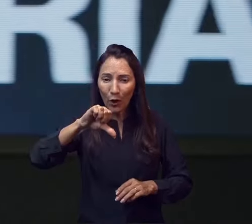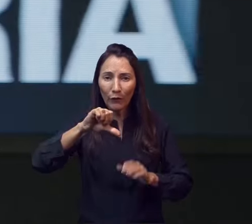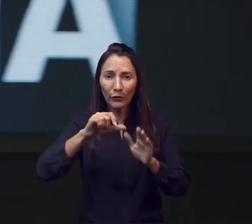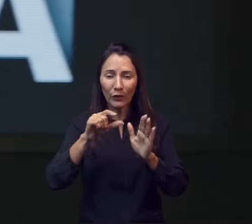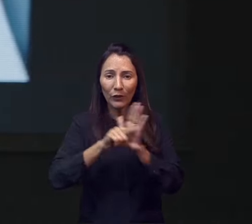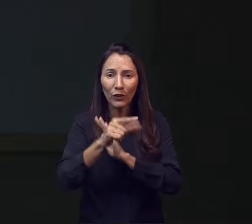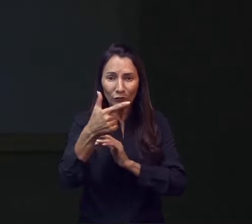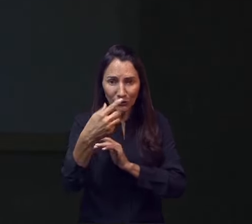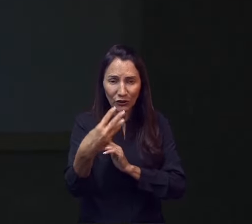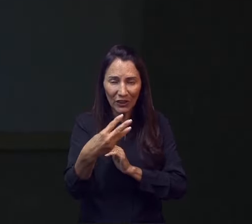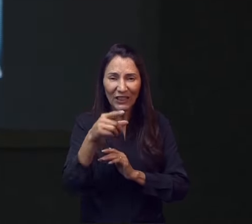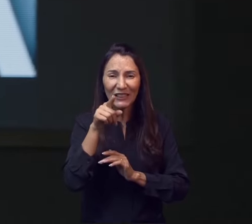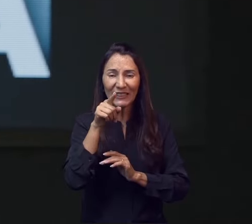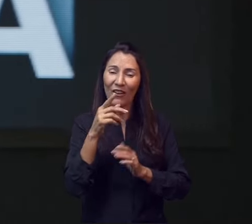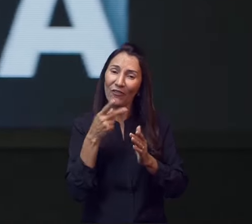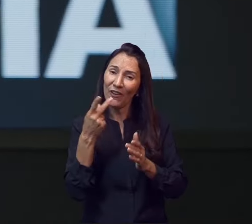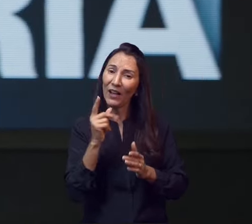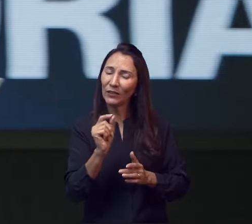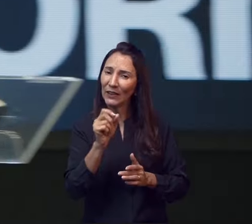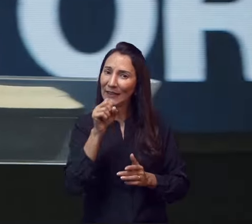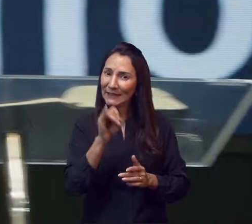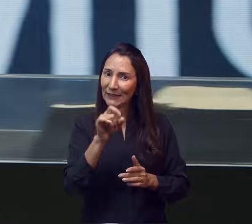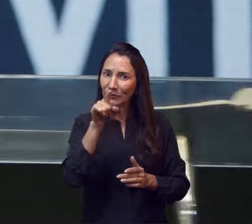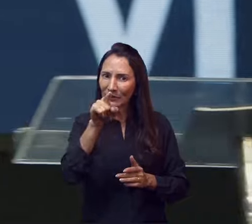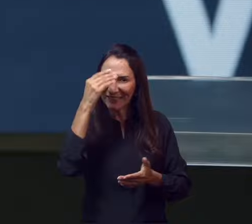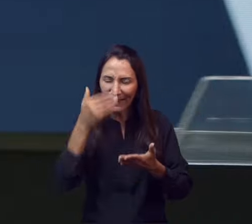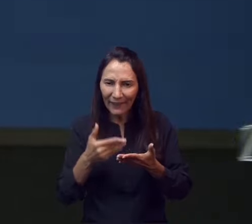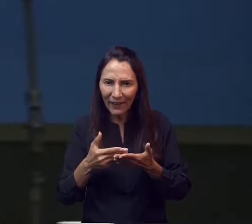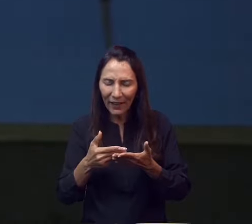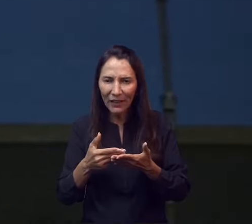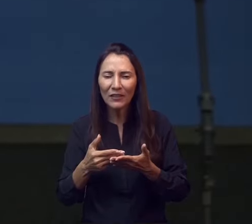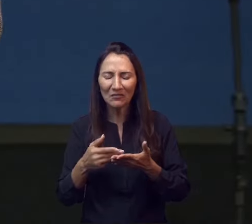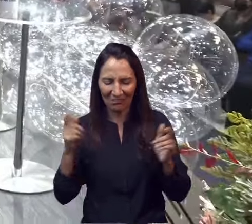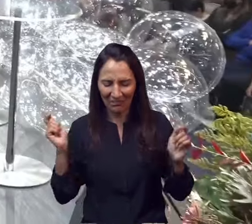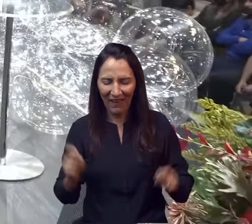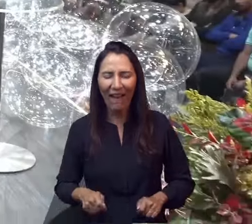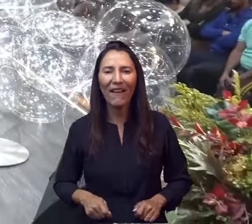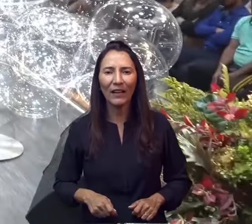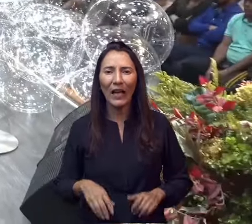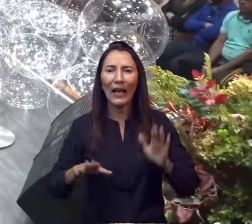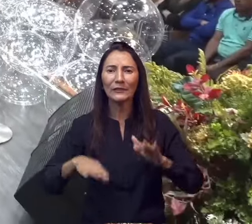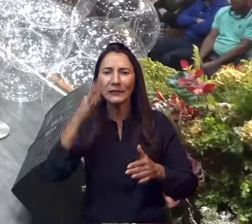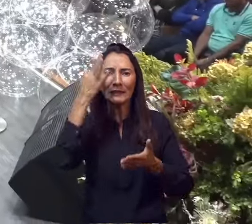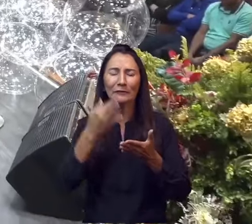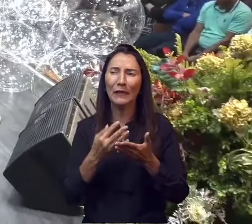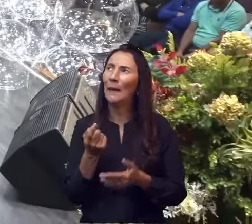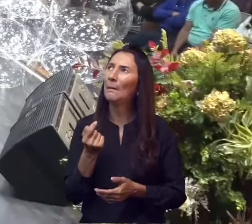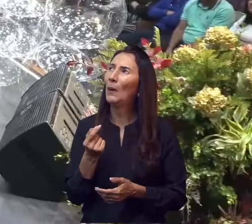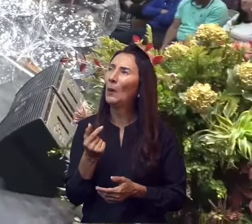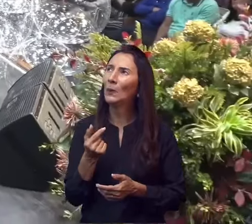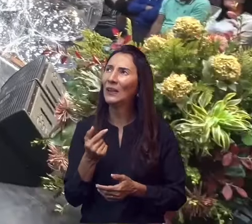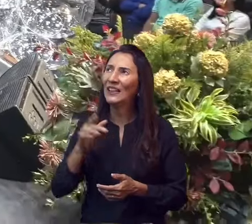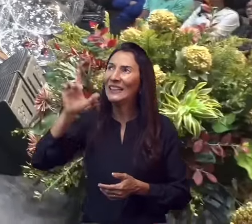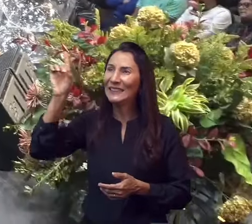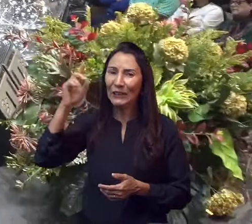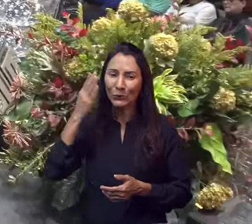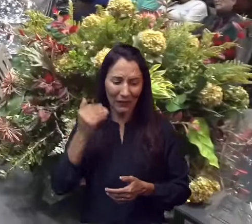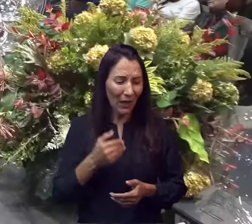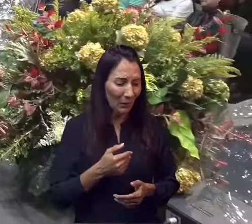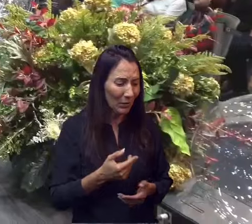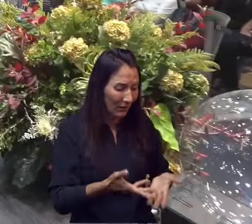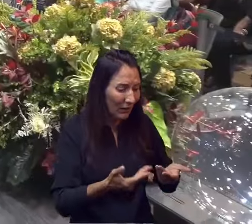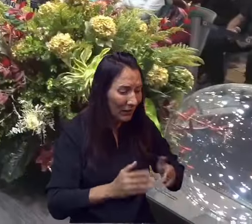aí muitas vezes eu não tenho a fé suficiente para pedir algo e Deus sabe que eu preciso e ele